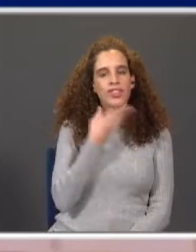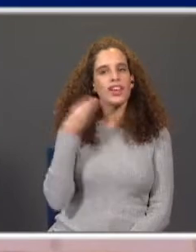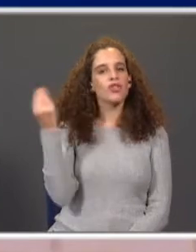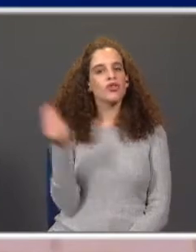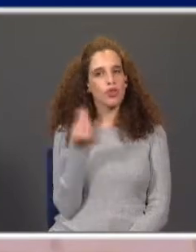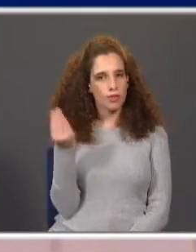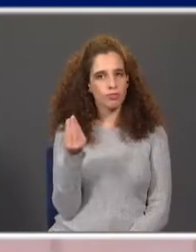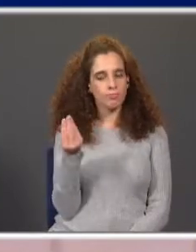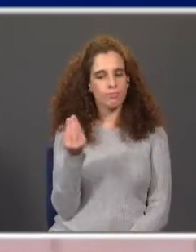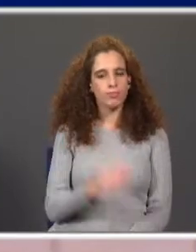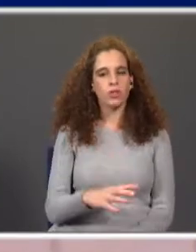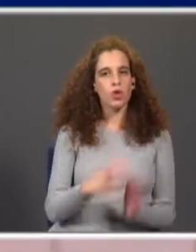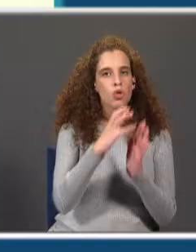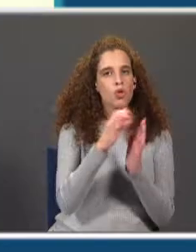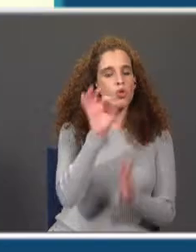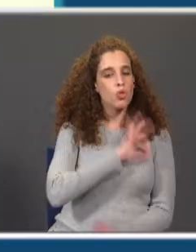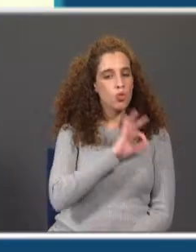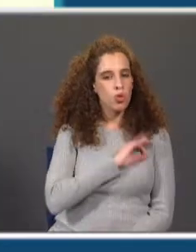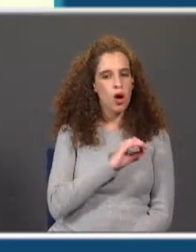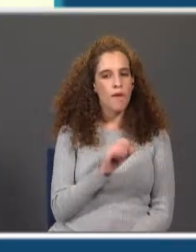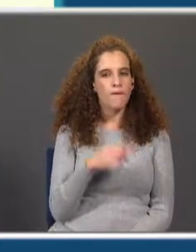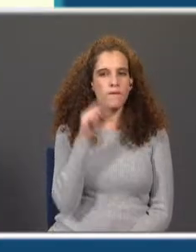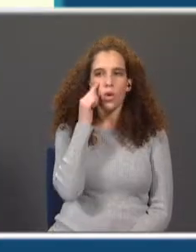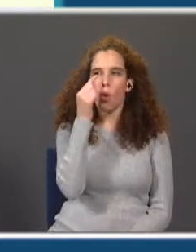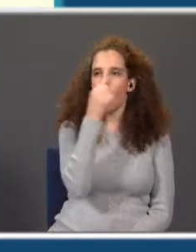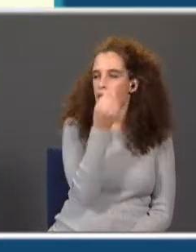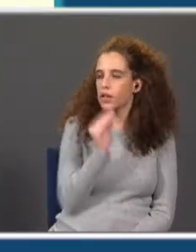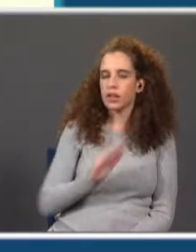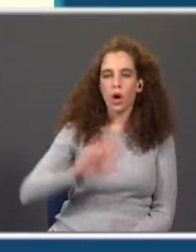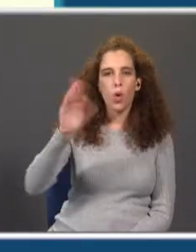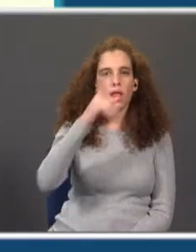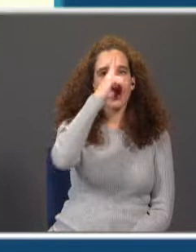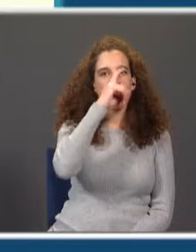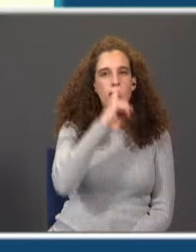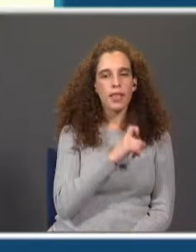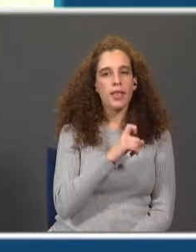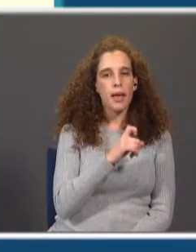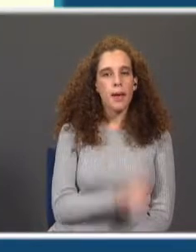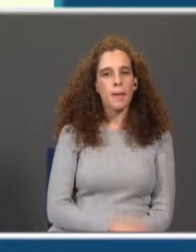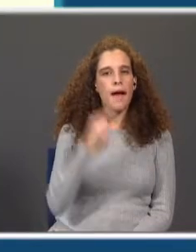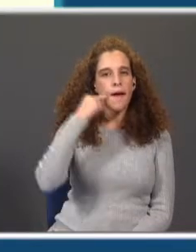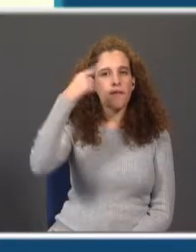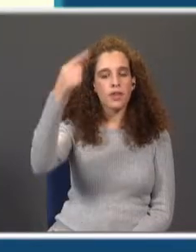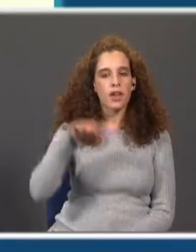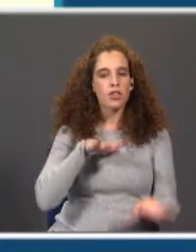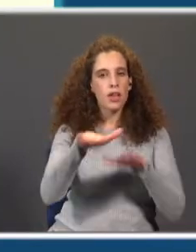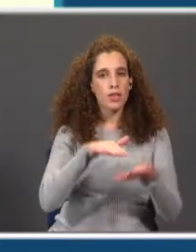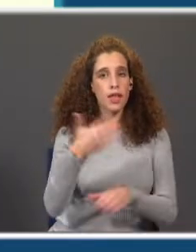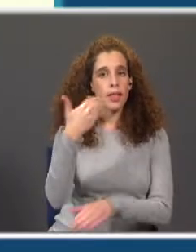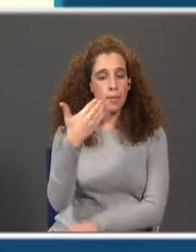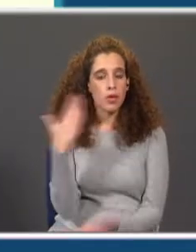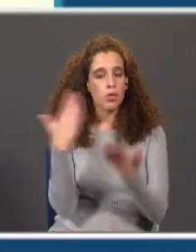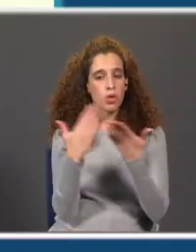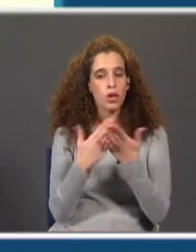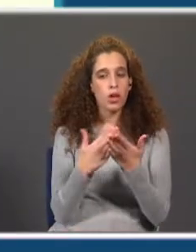é? O cronista consegue manter o olhar de criança ao recordar a viagem à Itália com o avô, na primeira crónica que estudámos,